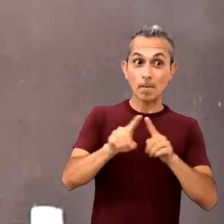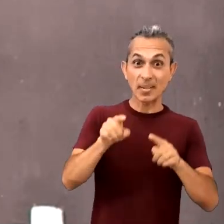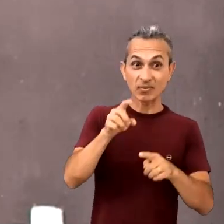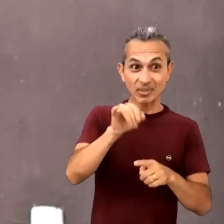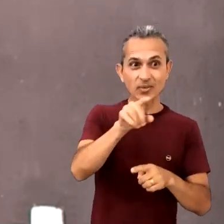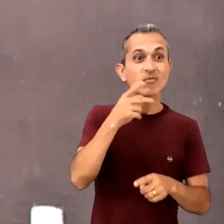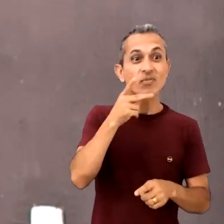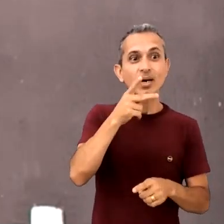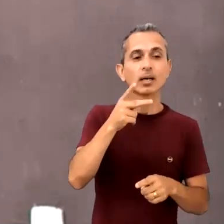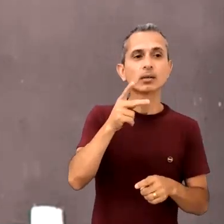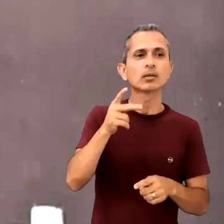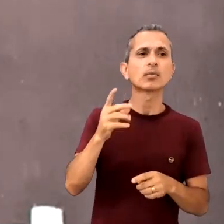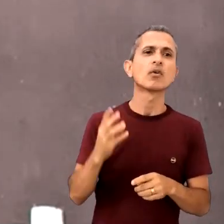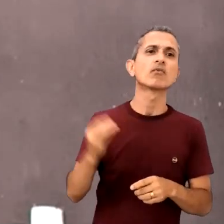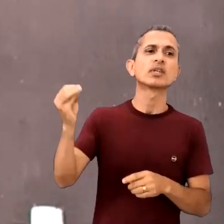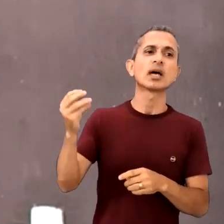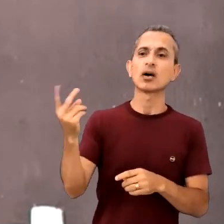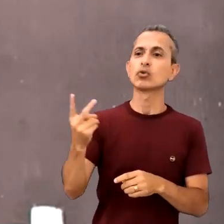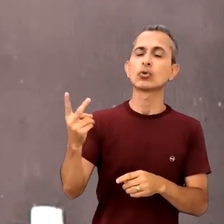Mentira, mentiroso.